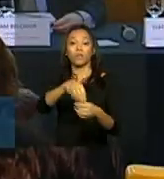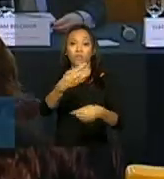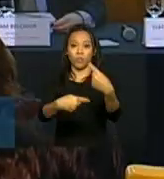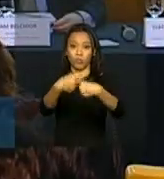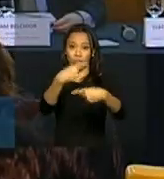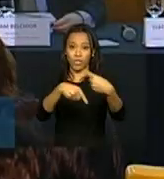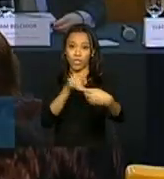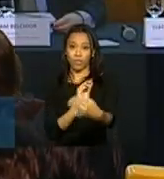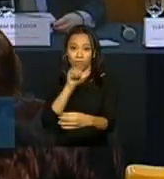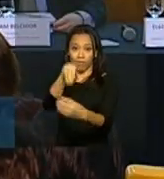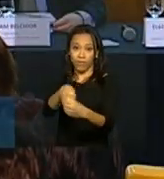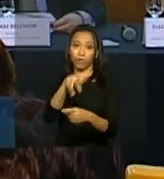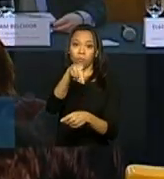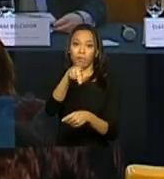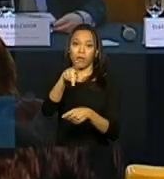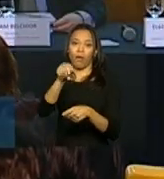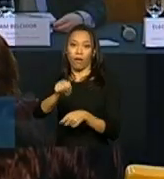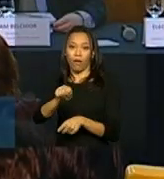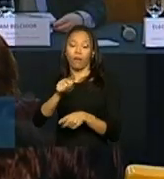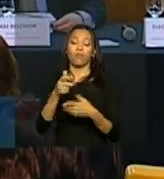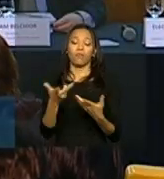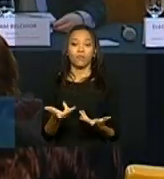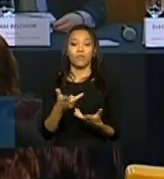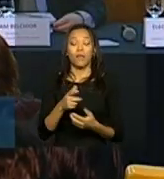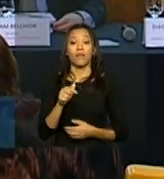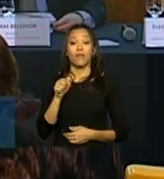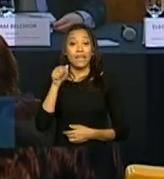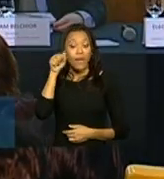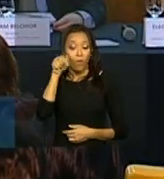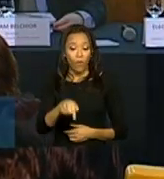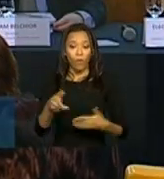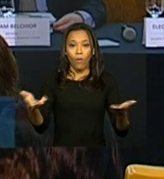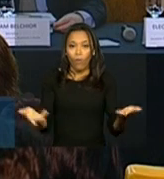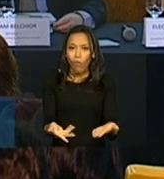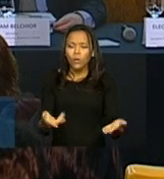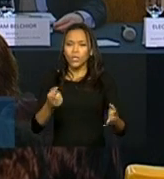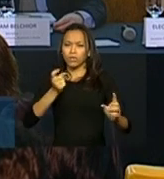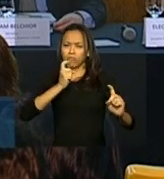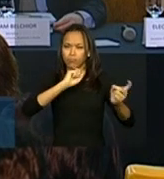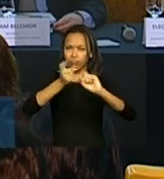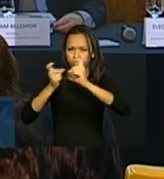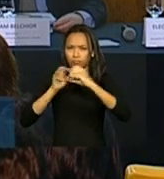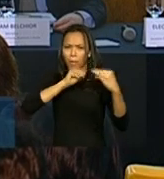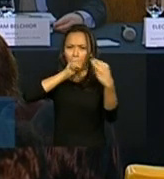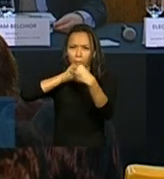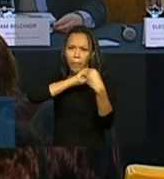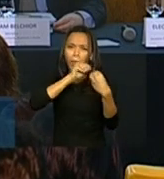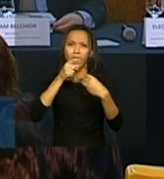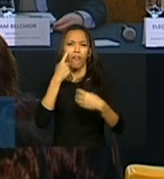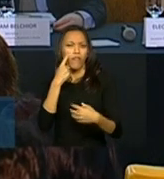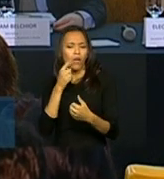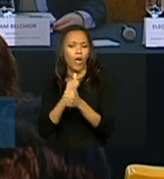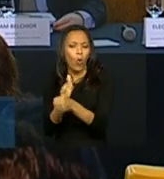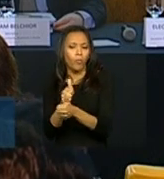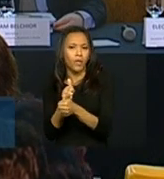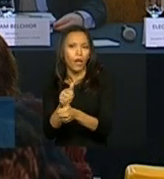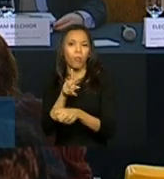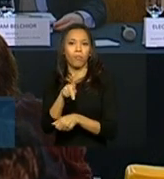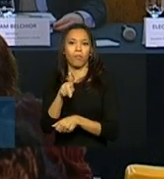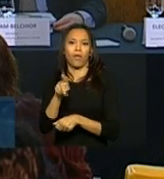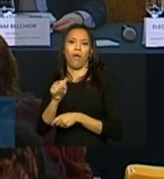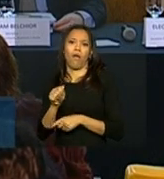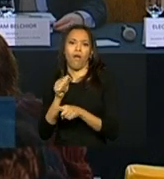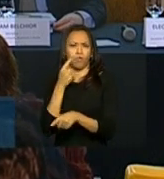racial. E sem dúvida alguma esse debate de acompanhamento do PPA eh